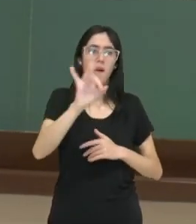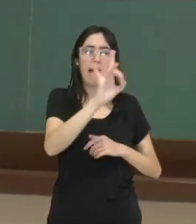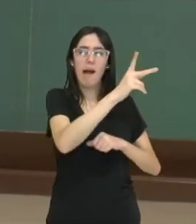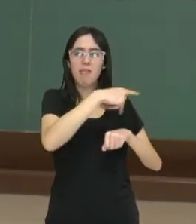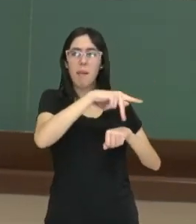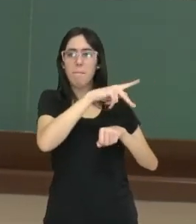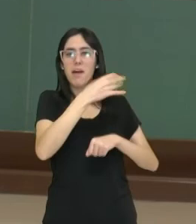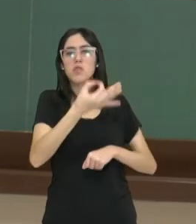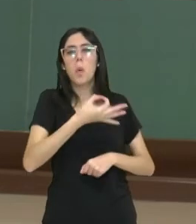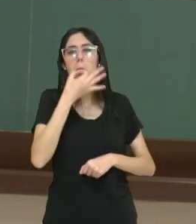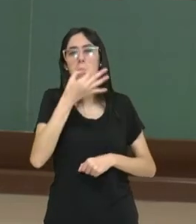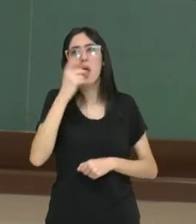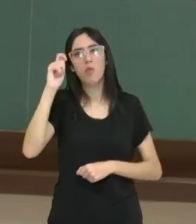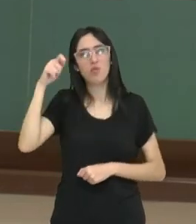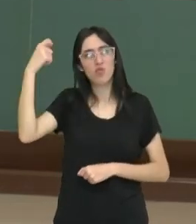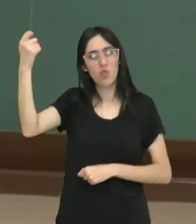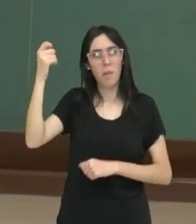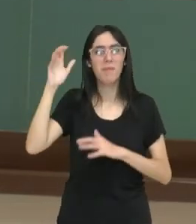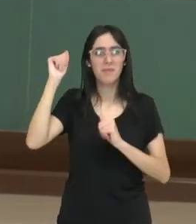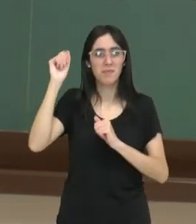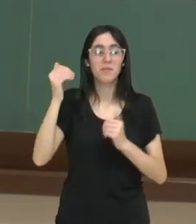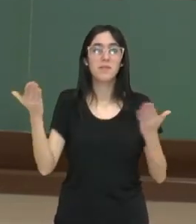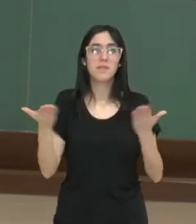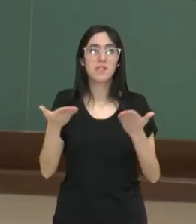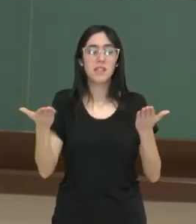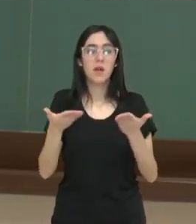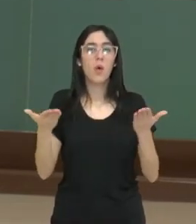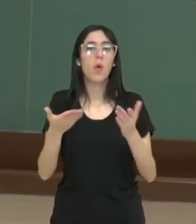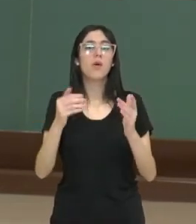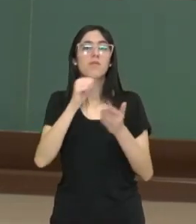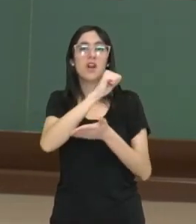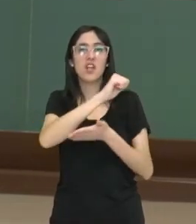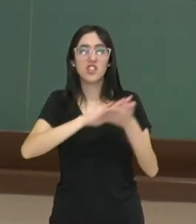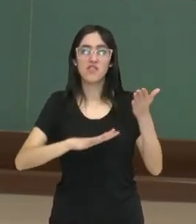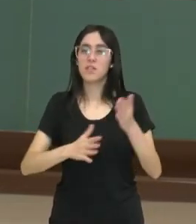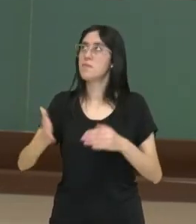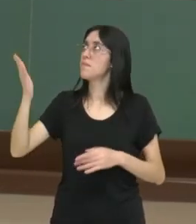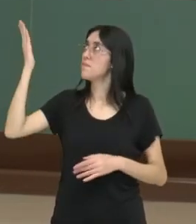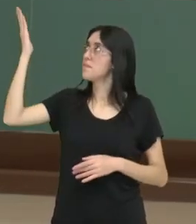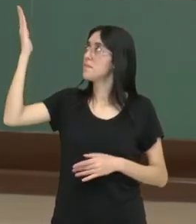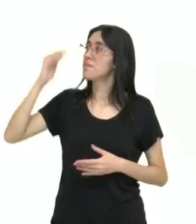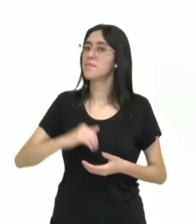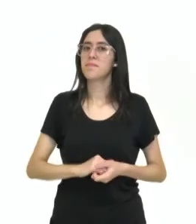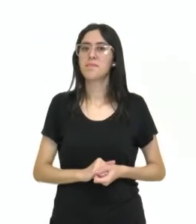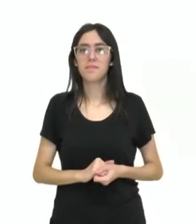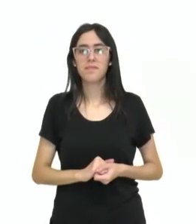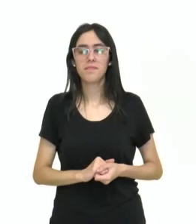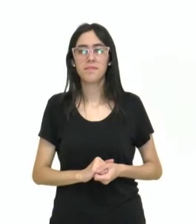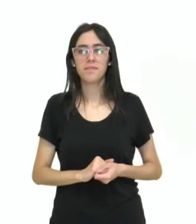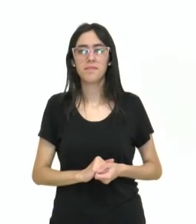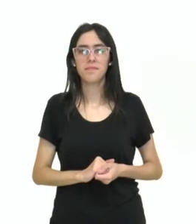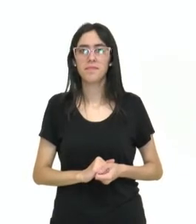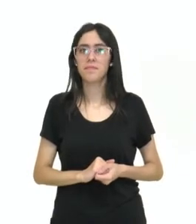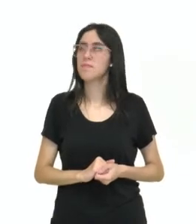pensa sobre eles, vamos à nossa primeira atividade. O texto presenta como